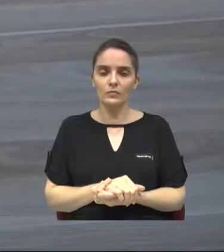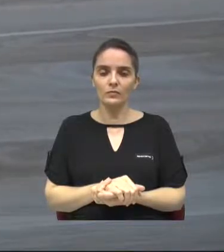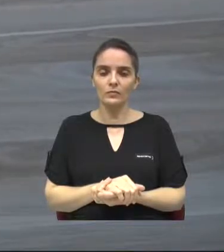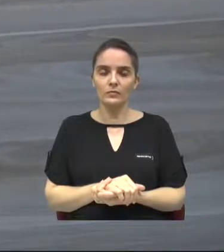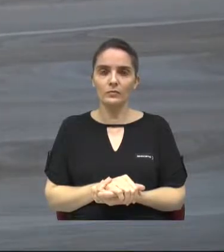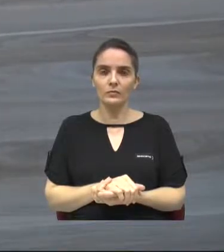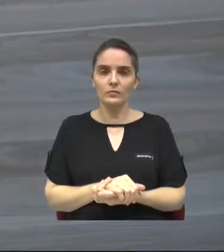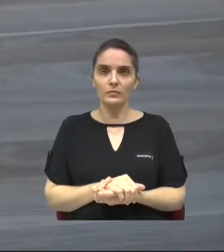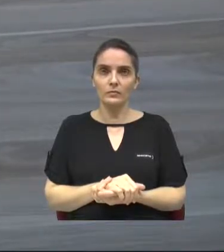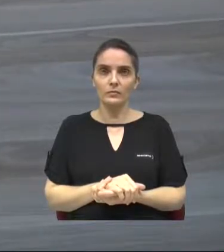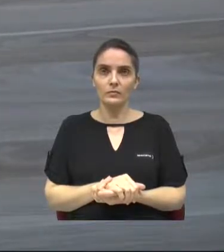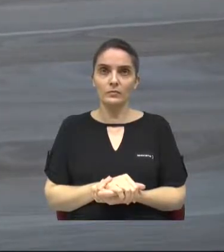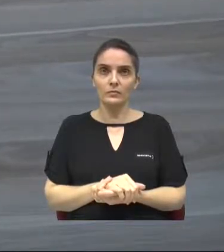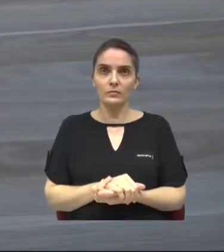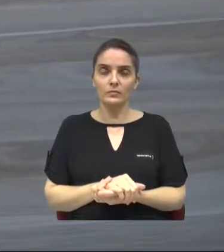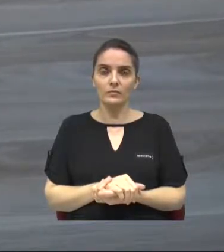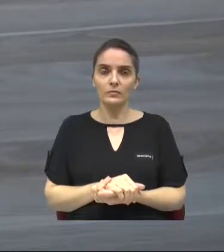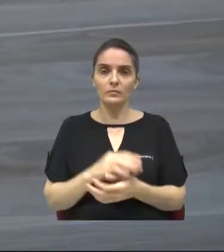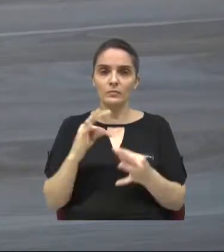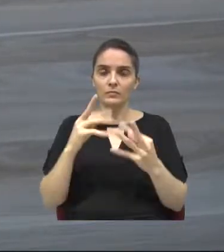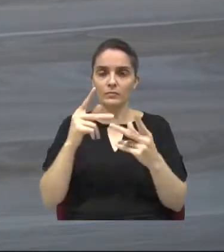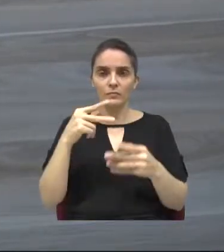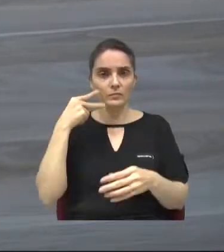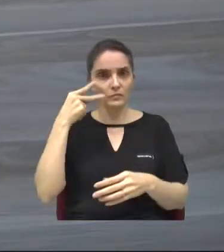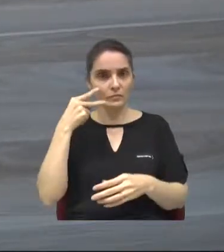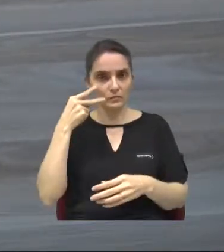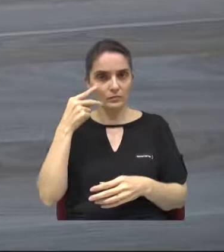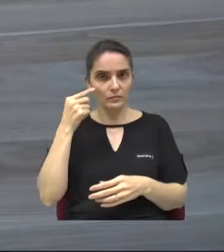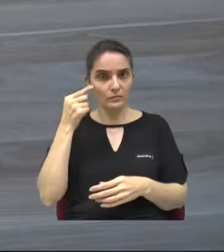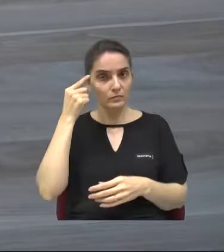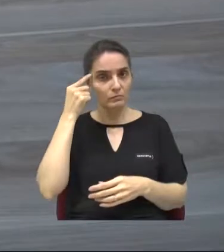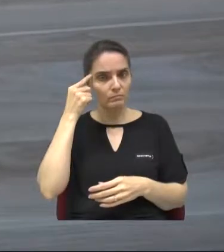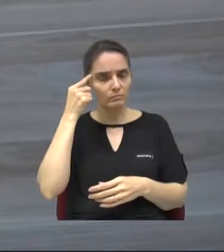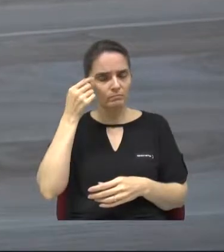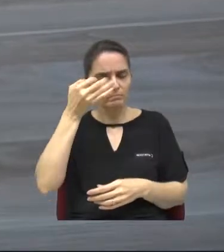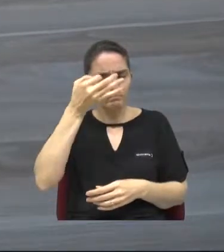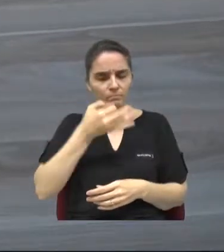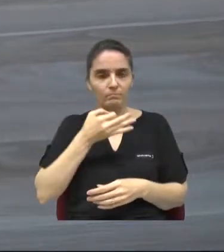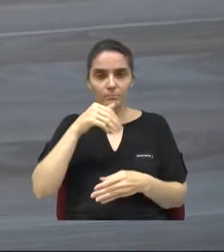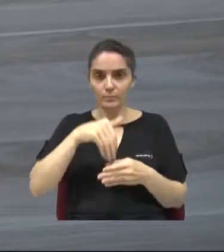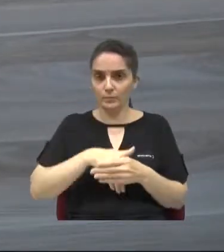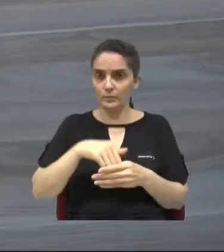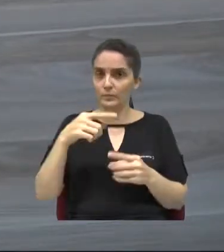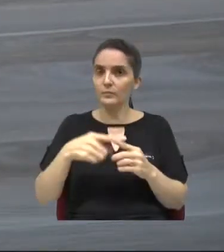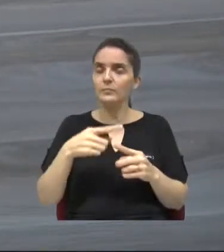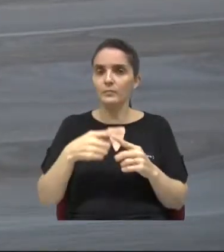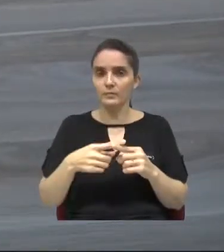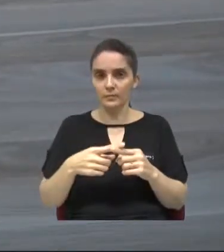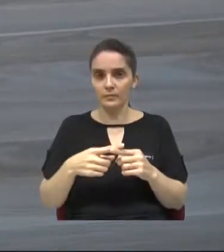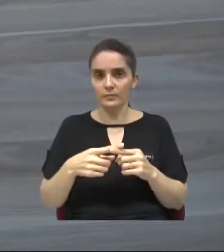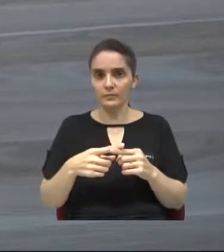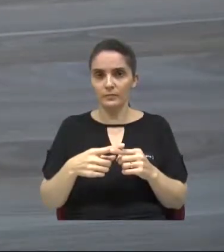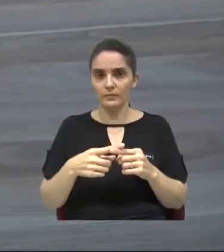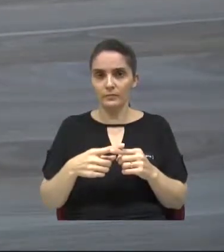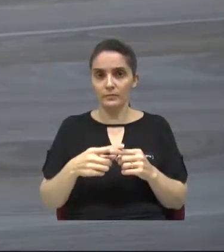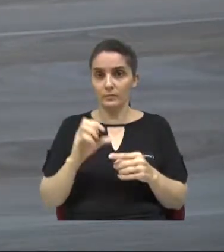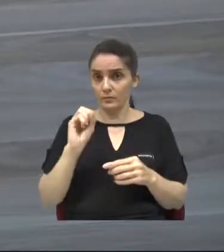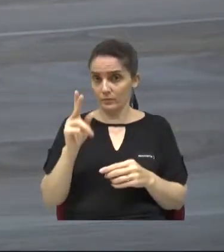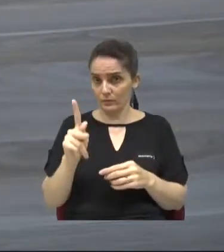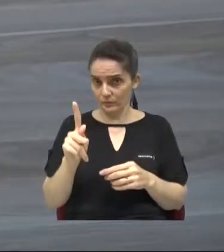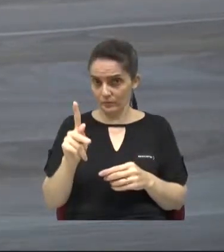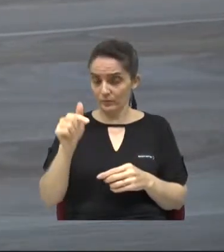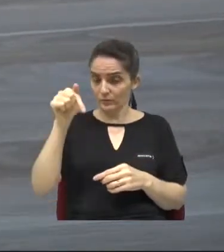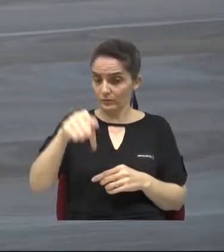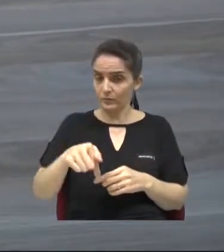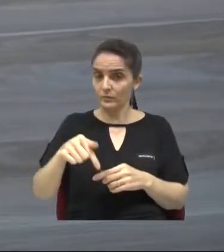Eu gostaria que todos os vereadores pensassem bem nessa votação. Por quê? Tudo bem que aqui é uma casa